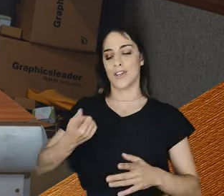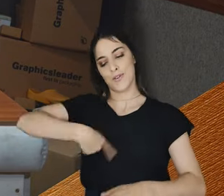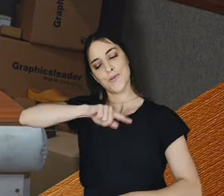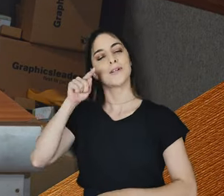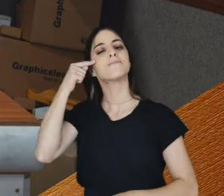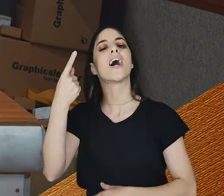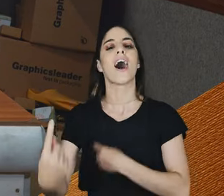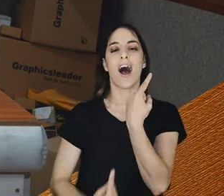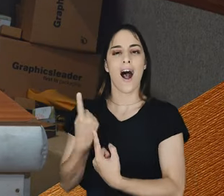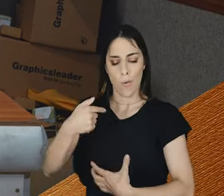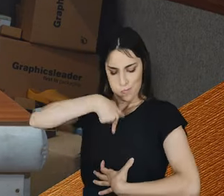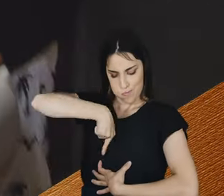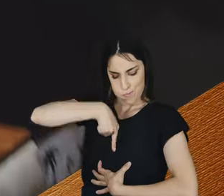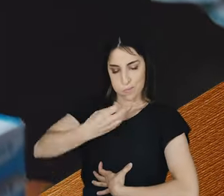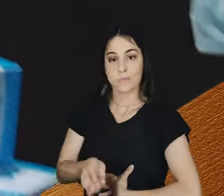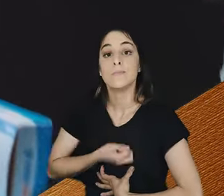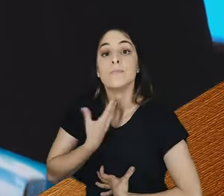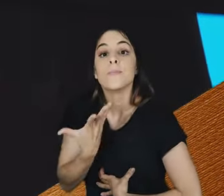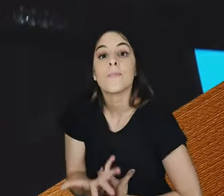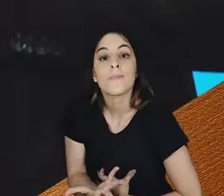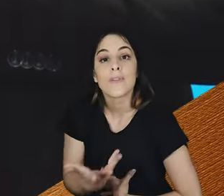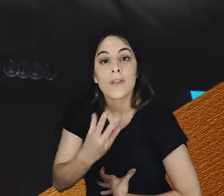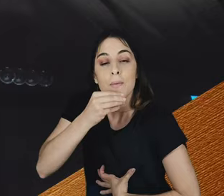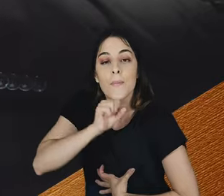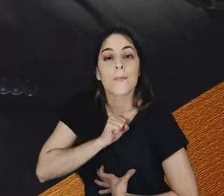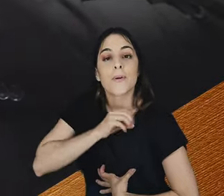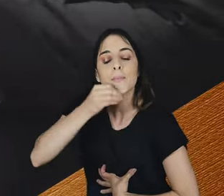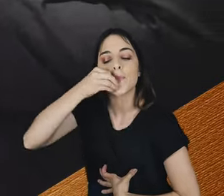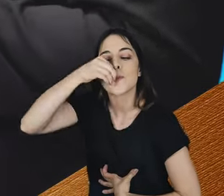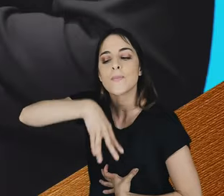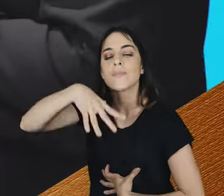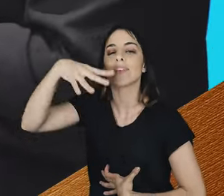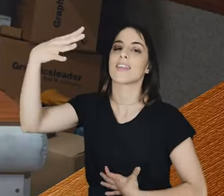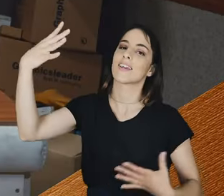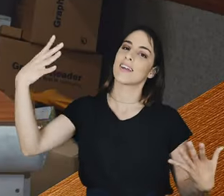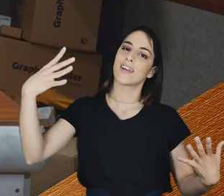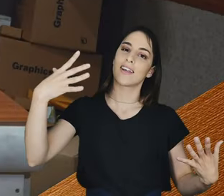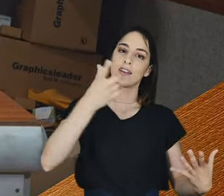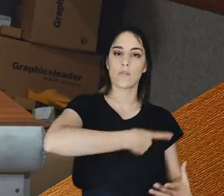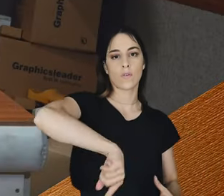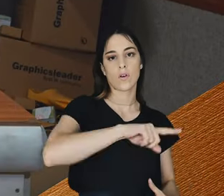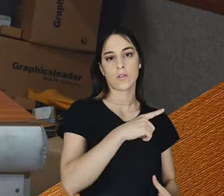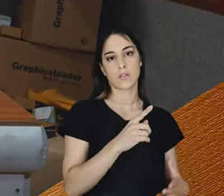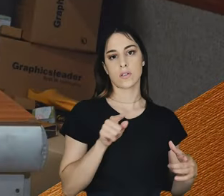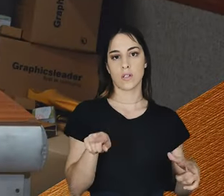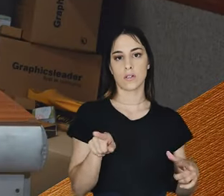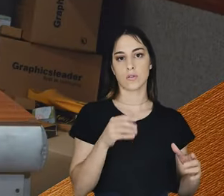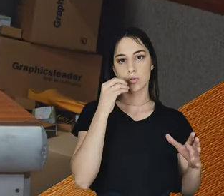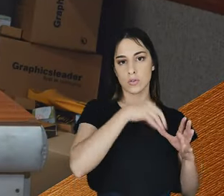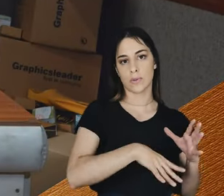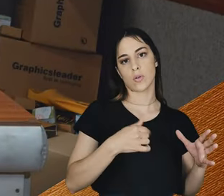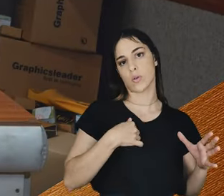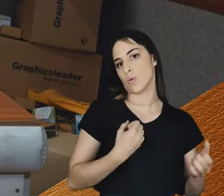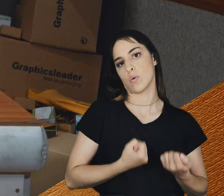algo meu, algo que vem de dentro, Joana, hoje trago-lhe. A minha, Joana! A minha, Joana! Não aguenta